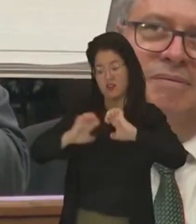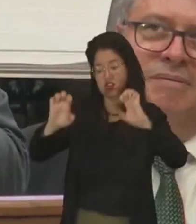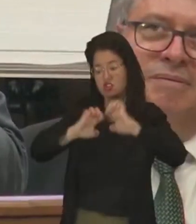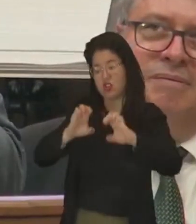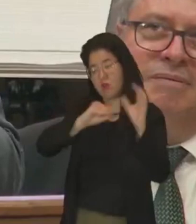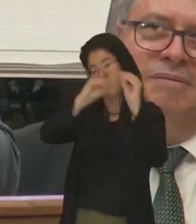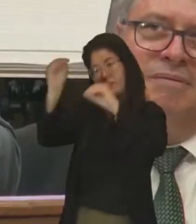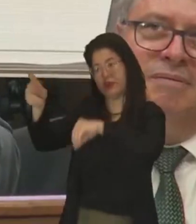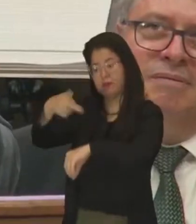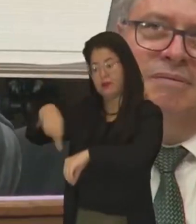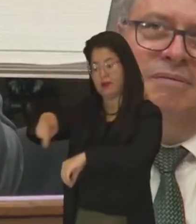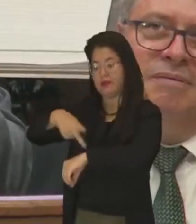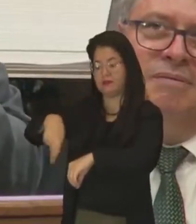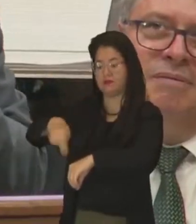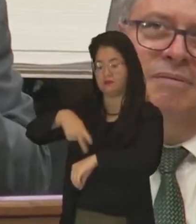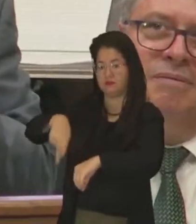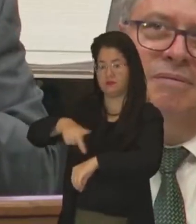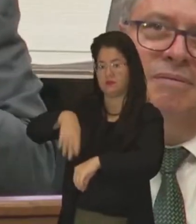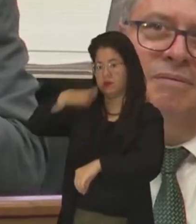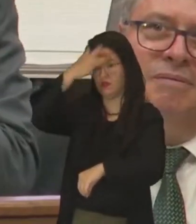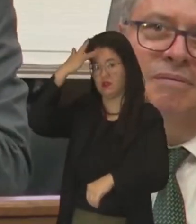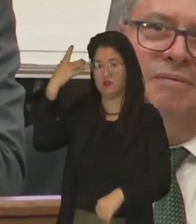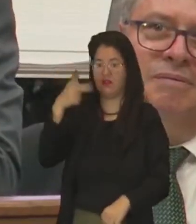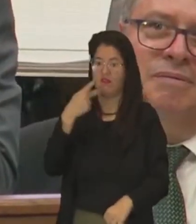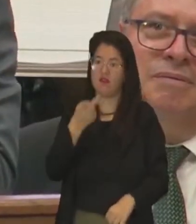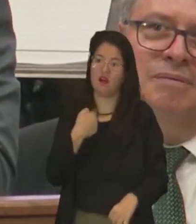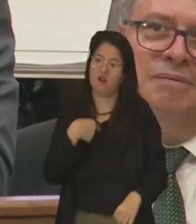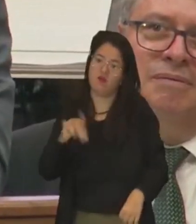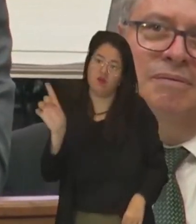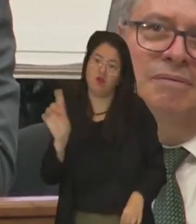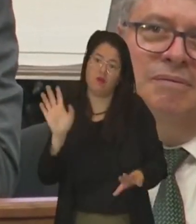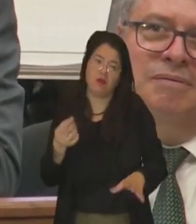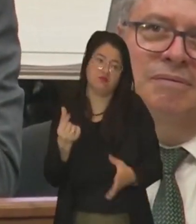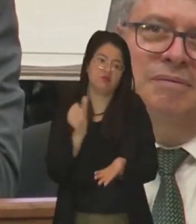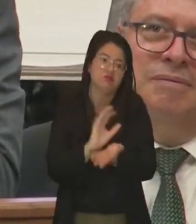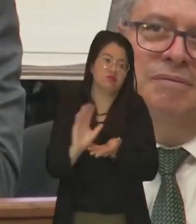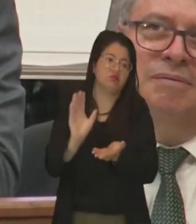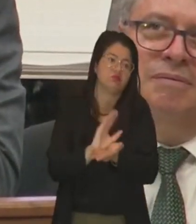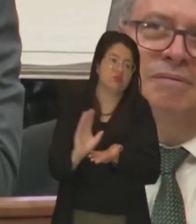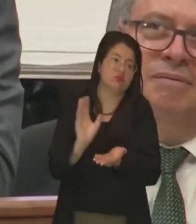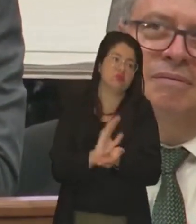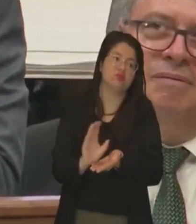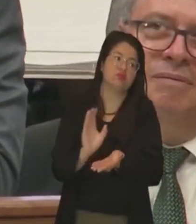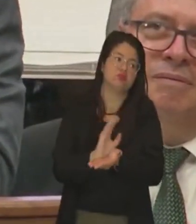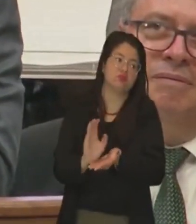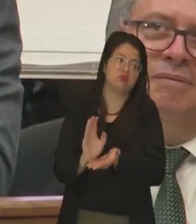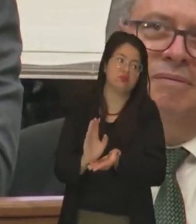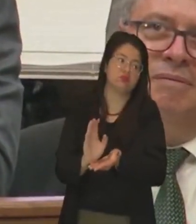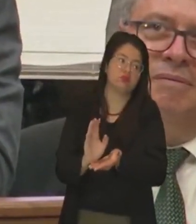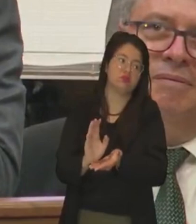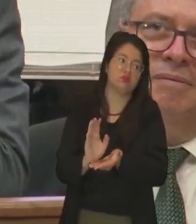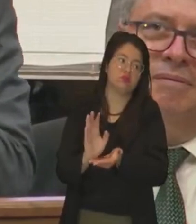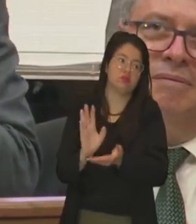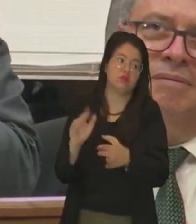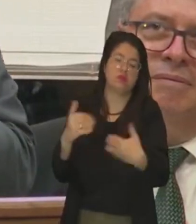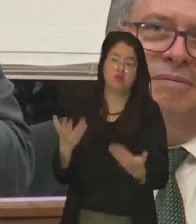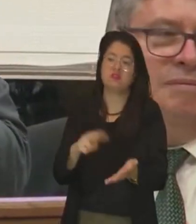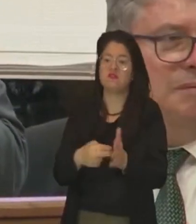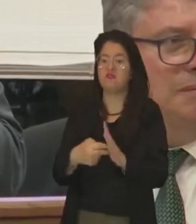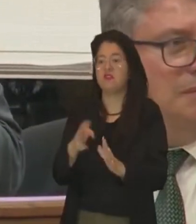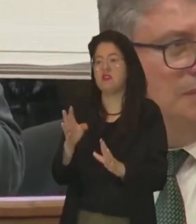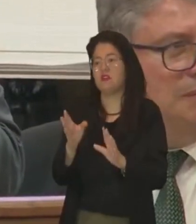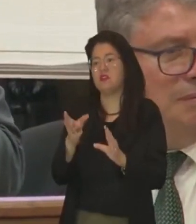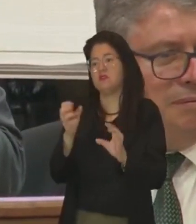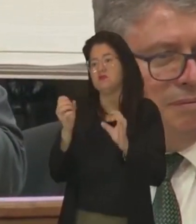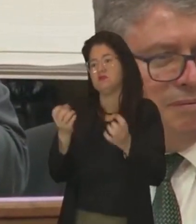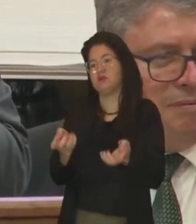que diz assim, eu não vou, mas eu sustento. Quanto que está renunciando? 4 pizzas por ano numa oferta